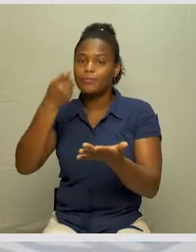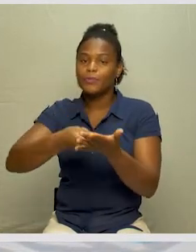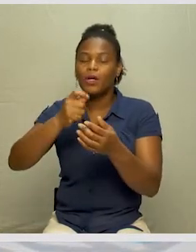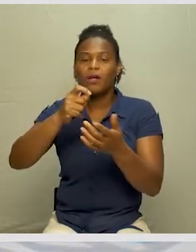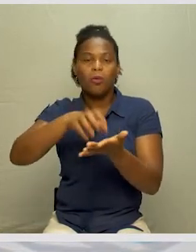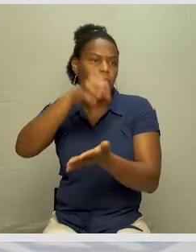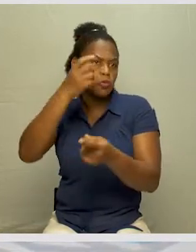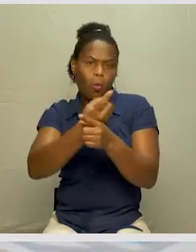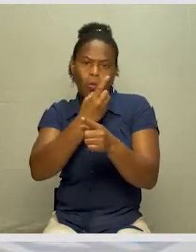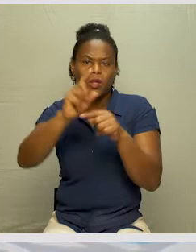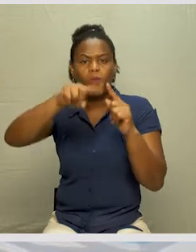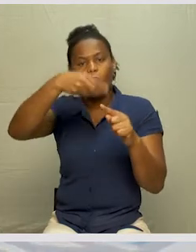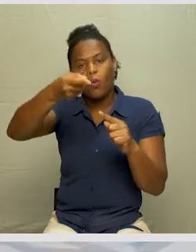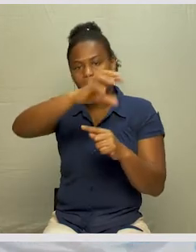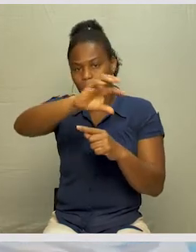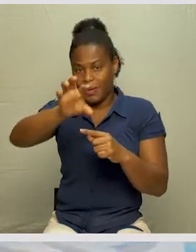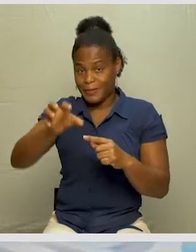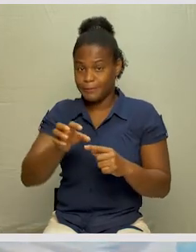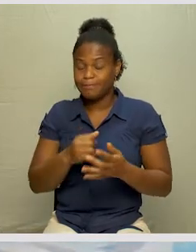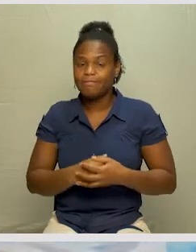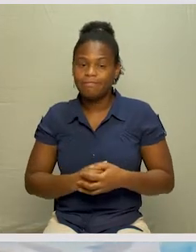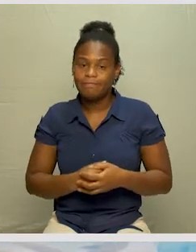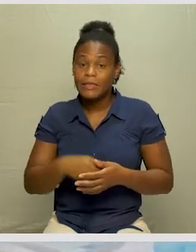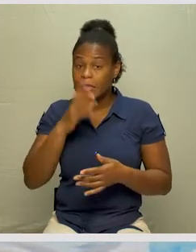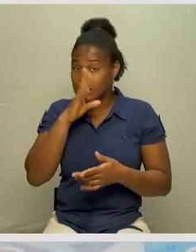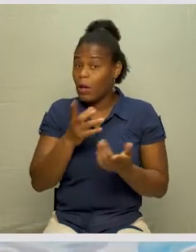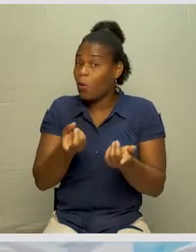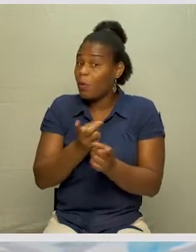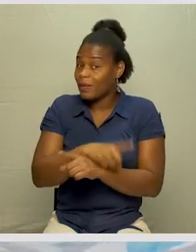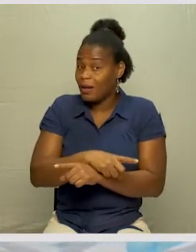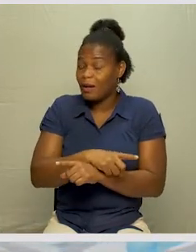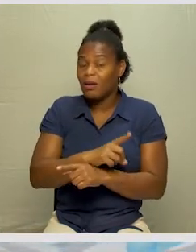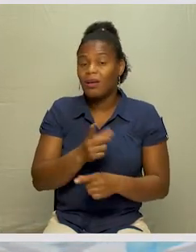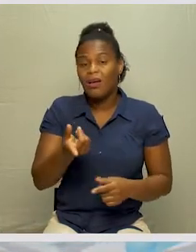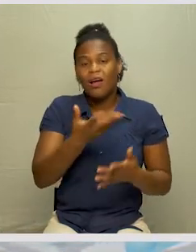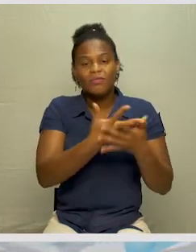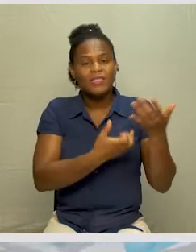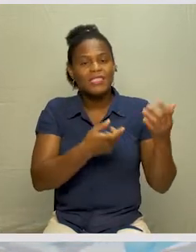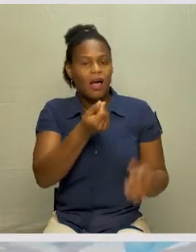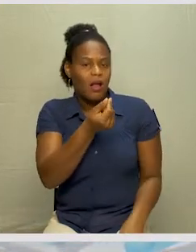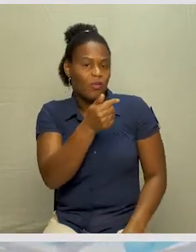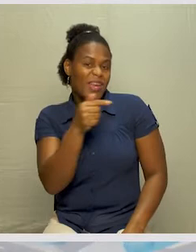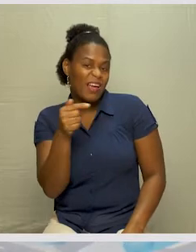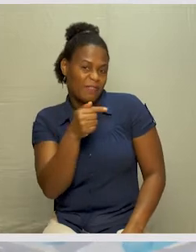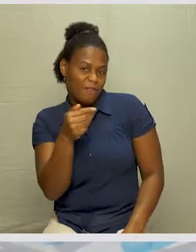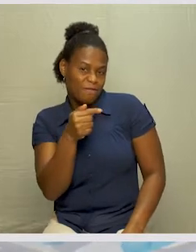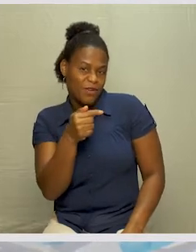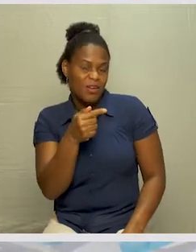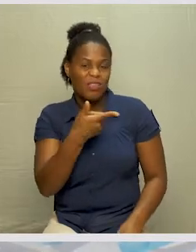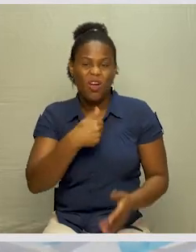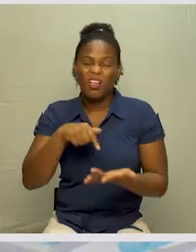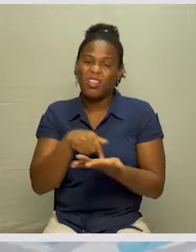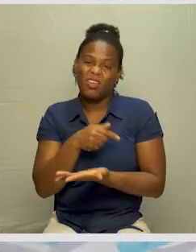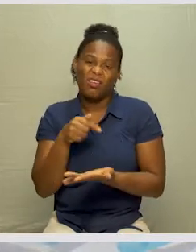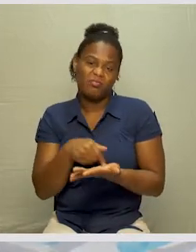investimentos nos outros países. Ao contrário, quando o saldo for negativo, quando nós